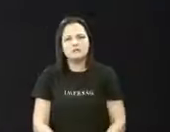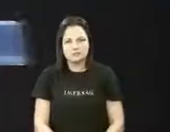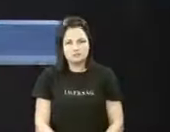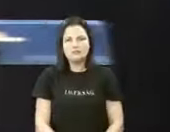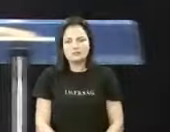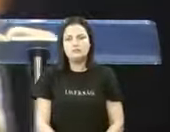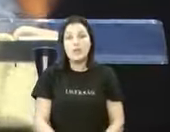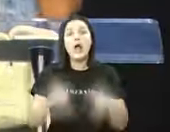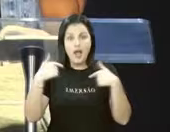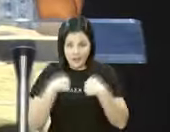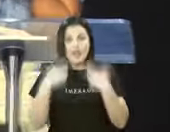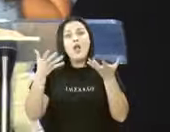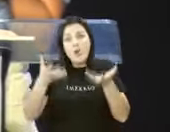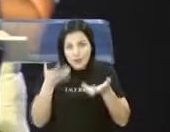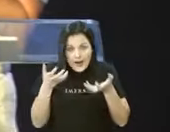Gabriela,